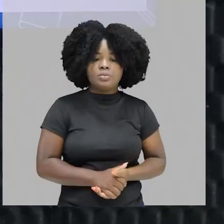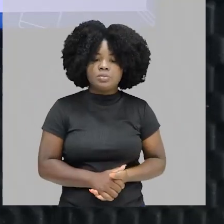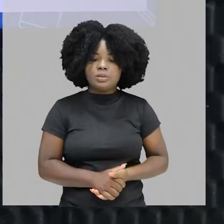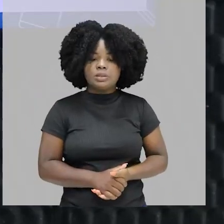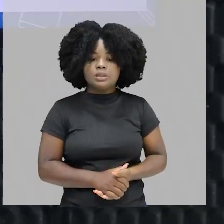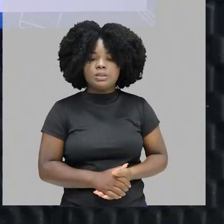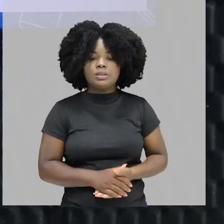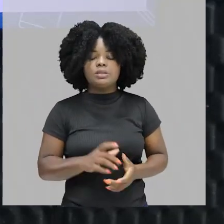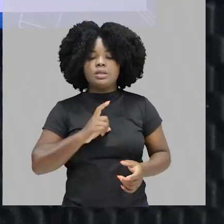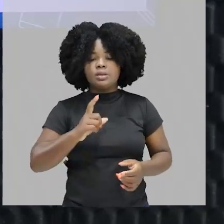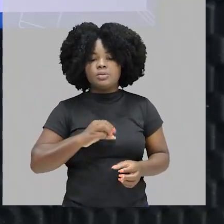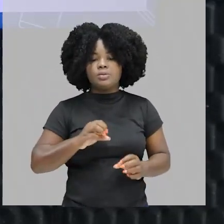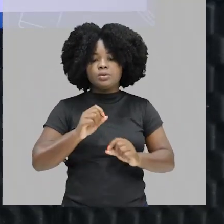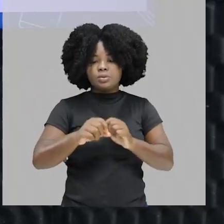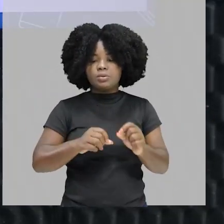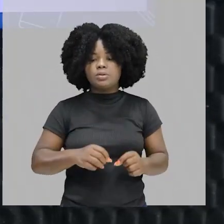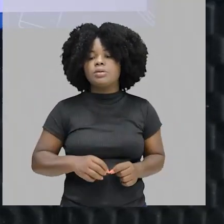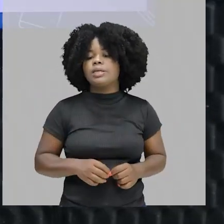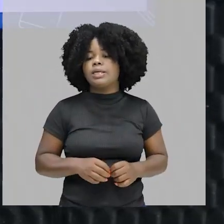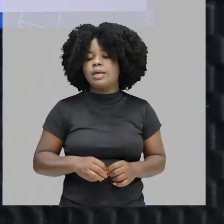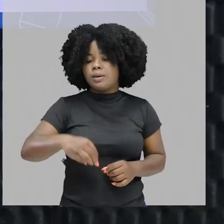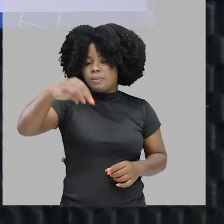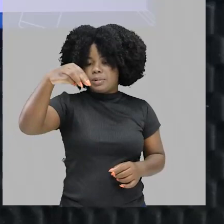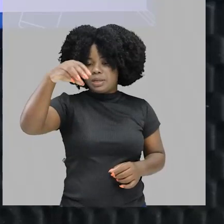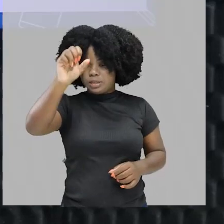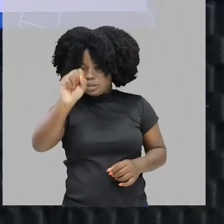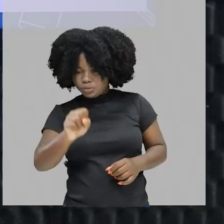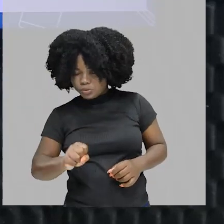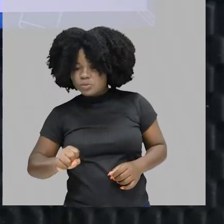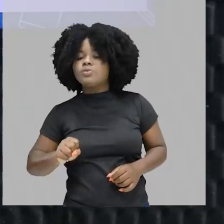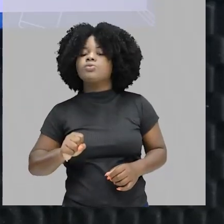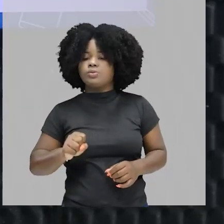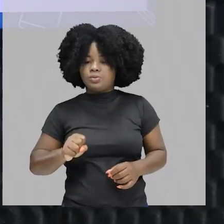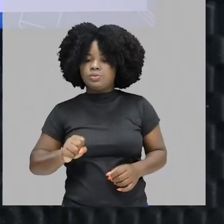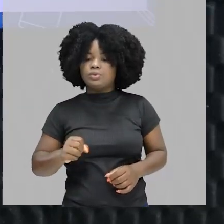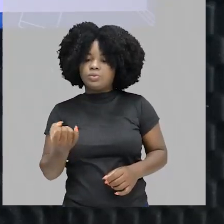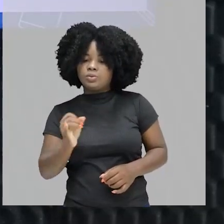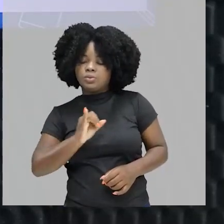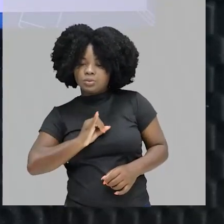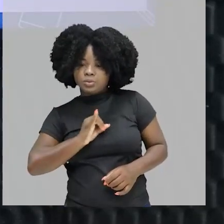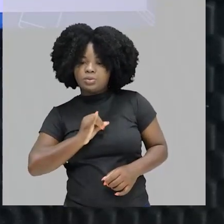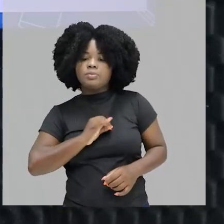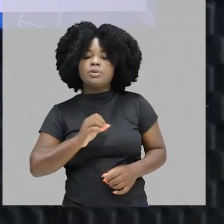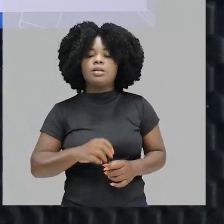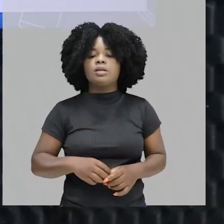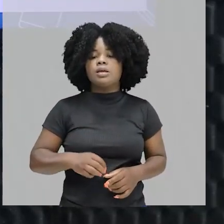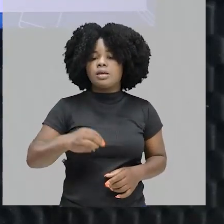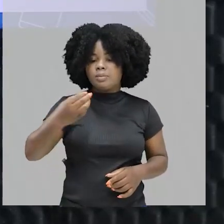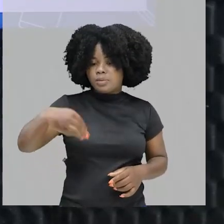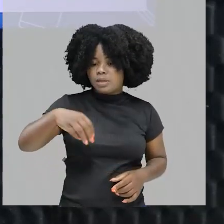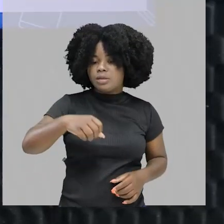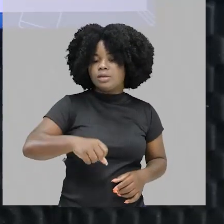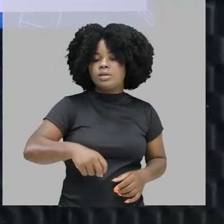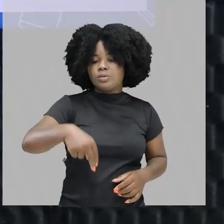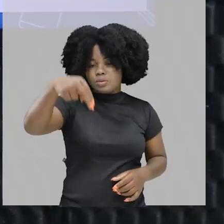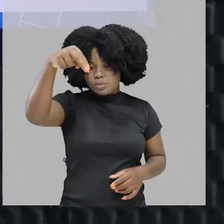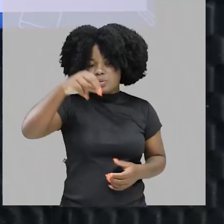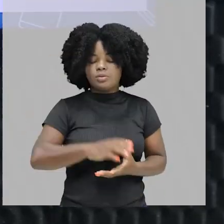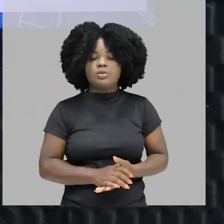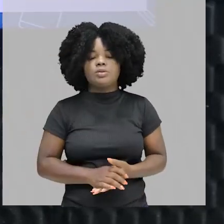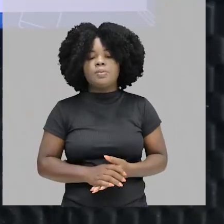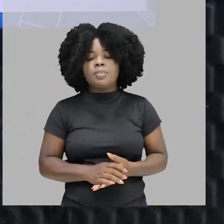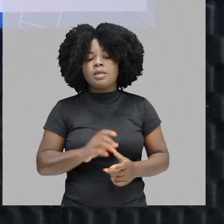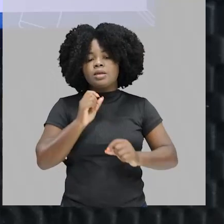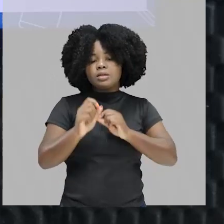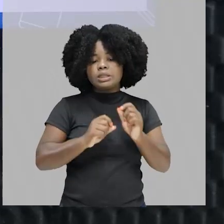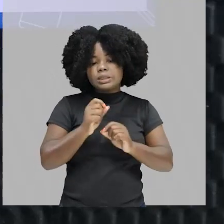Sul, com a capital Imperatriz. E uma das argumentações básicas dessa é que a população do Sul ela já tem traços